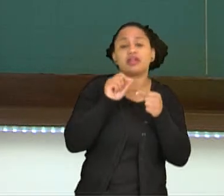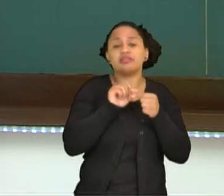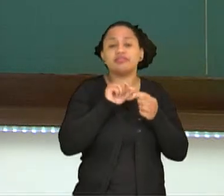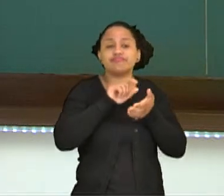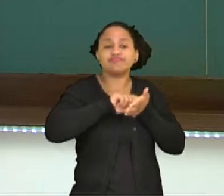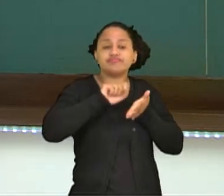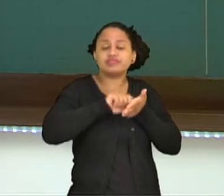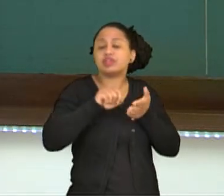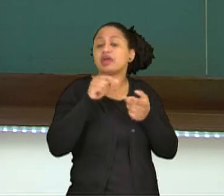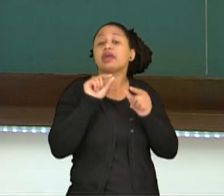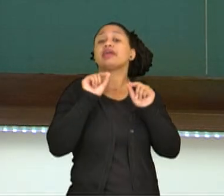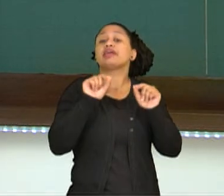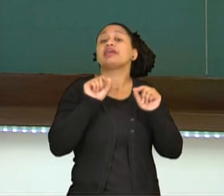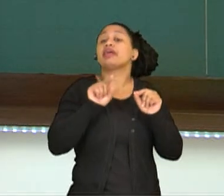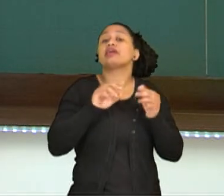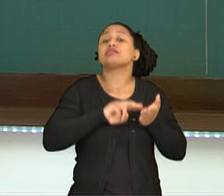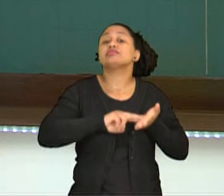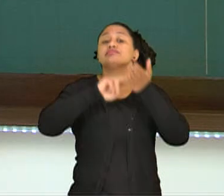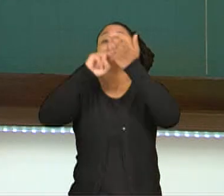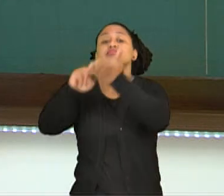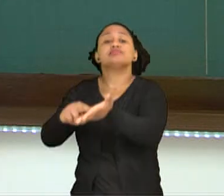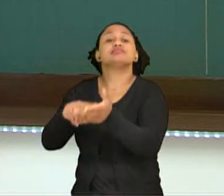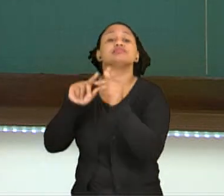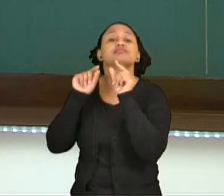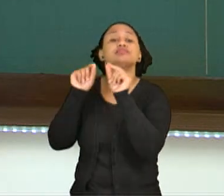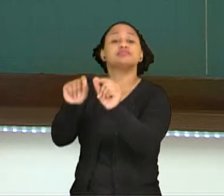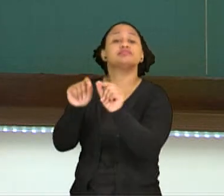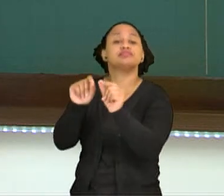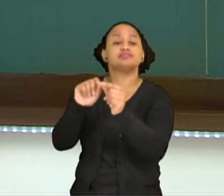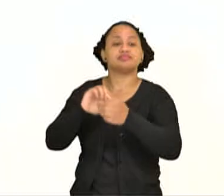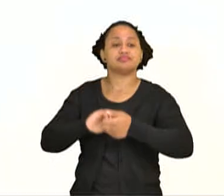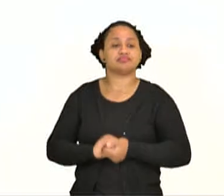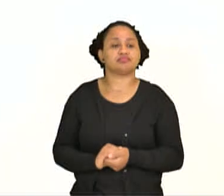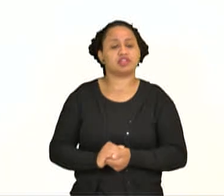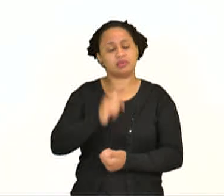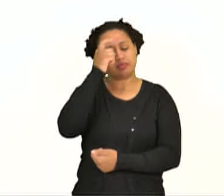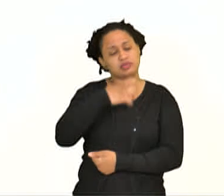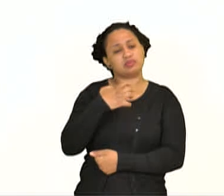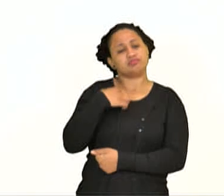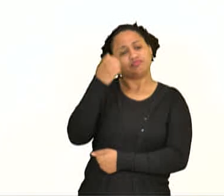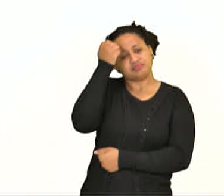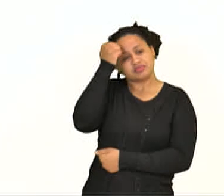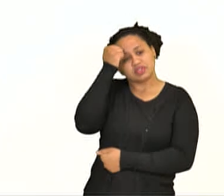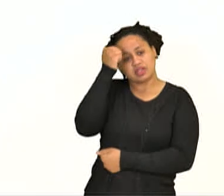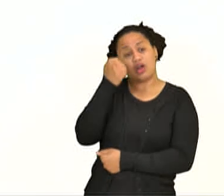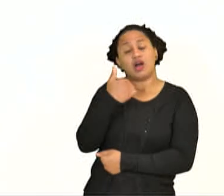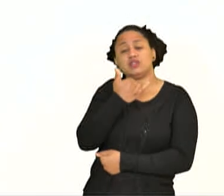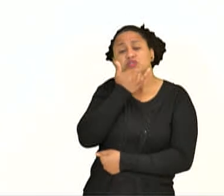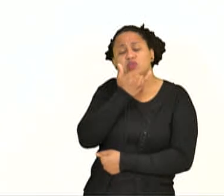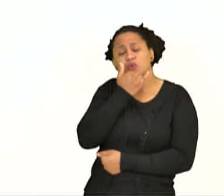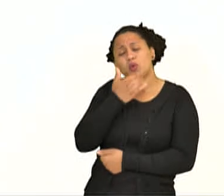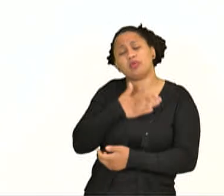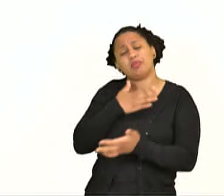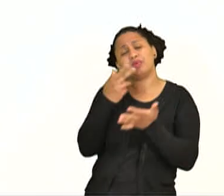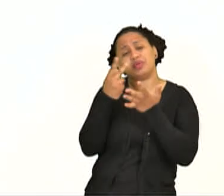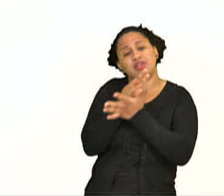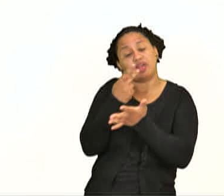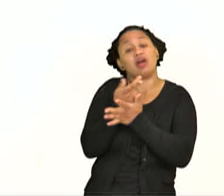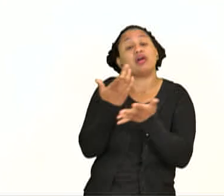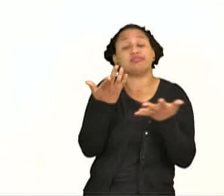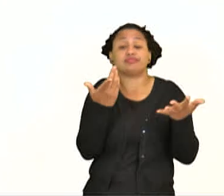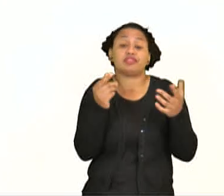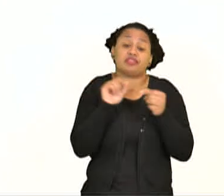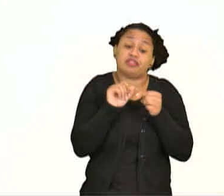escrever, né? Para quem ele escreveu? Vamos lá. Alguém arrependido, desculpes os meus erros. Alguém que fez